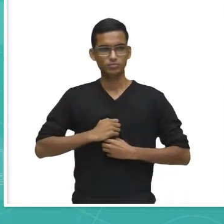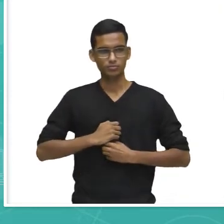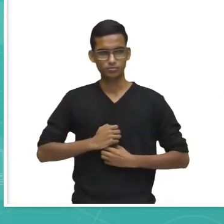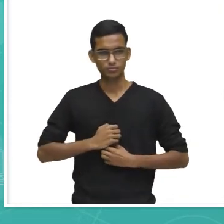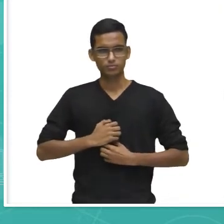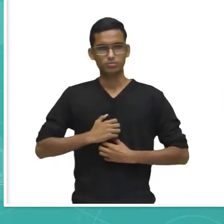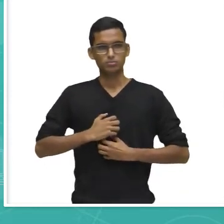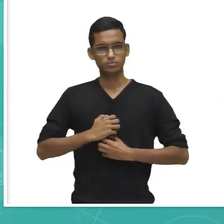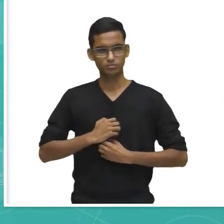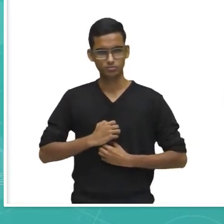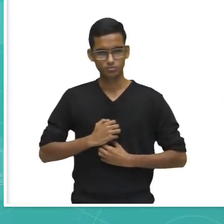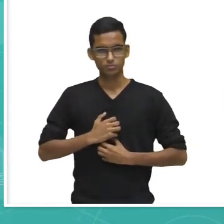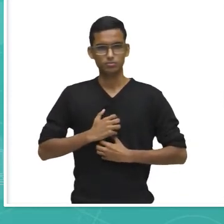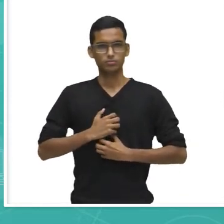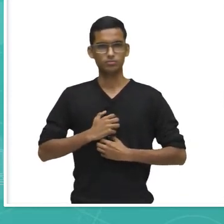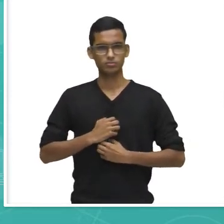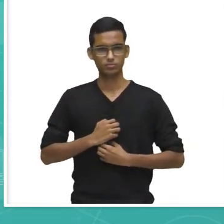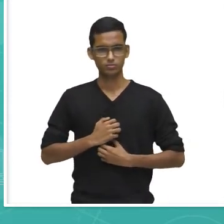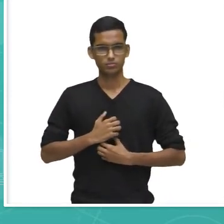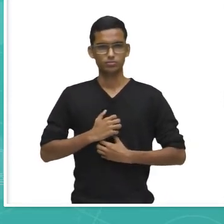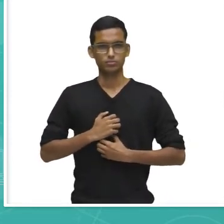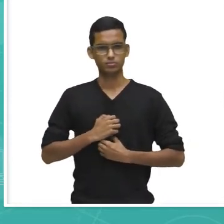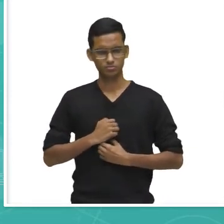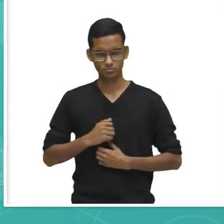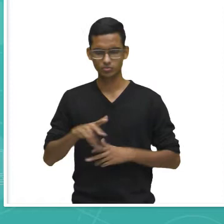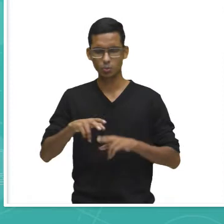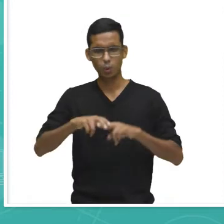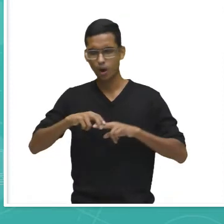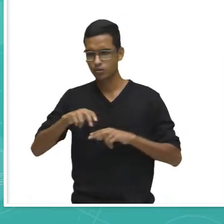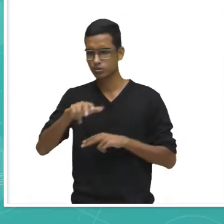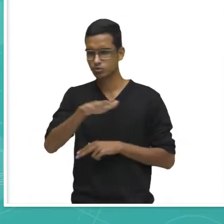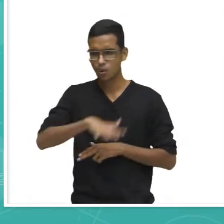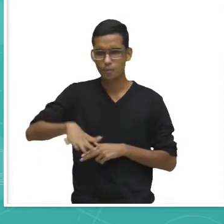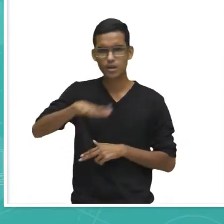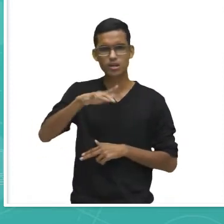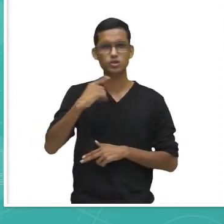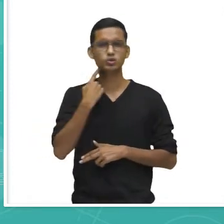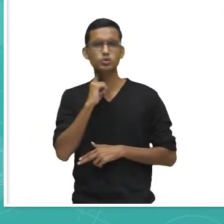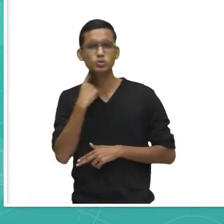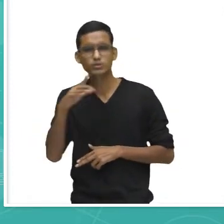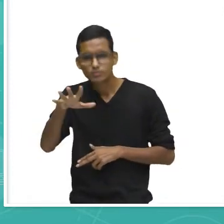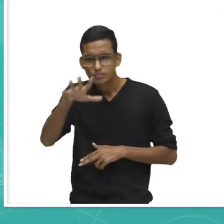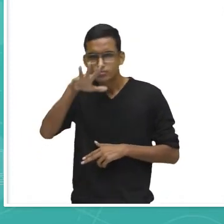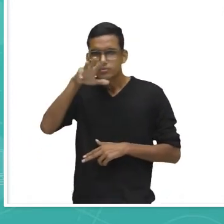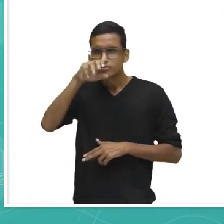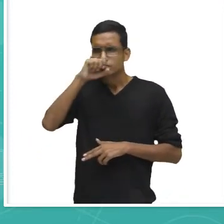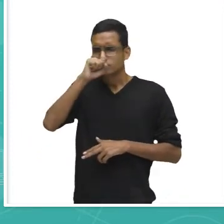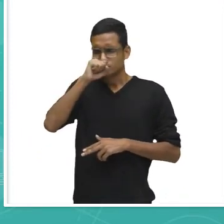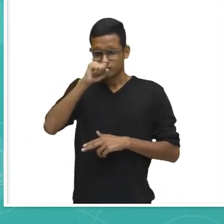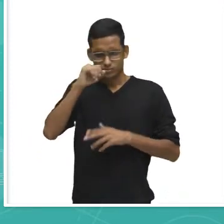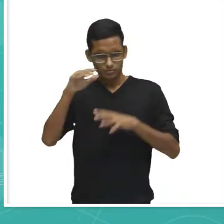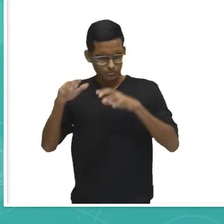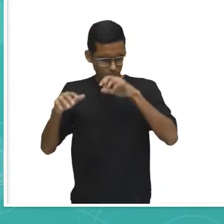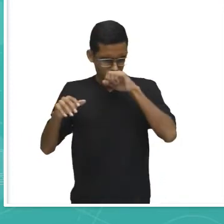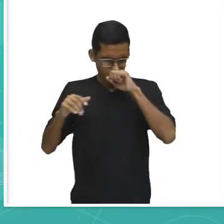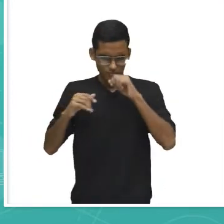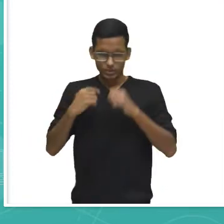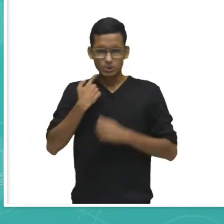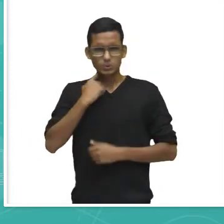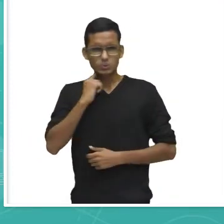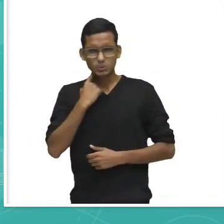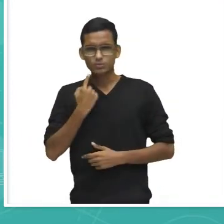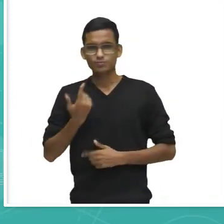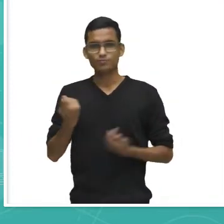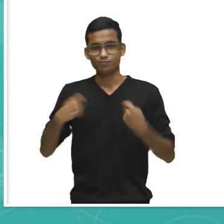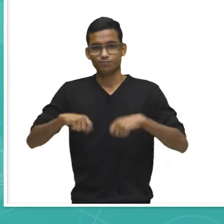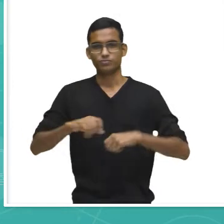ou pela poeira do ambiente ou por algo que tem ali naquele ambiente, normalmente nas indústrias ou naqueles